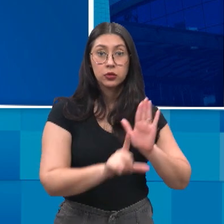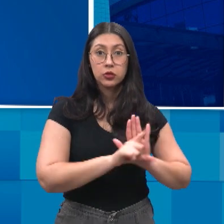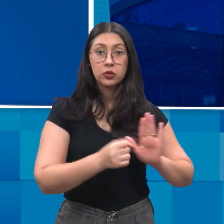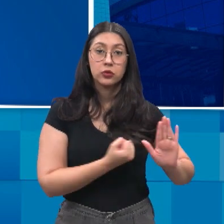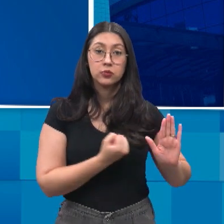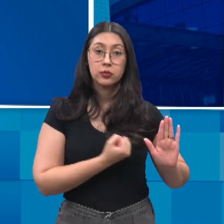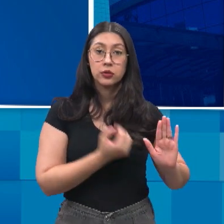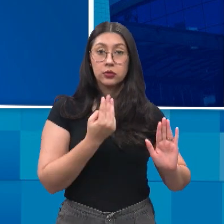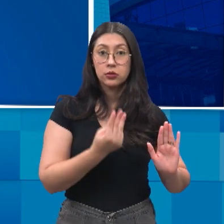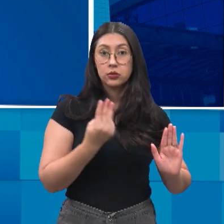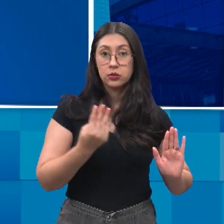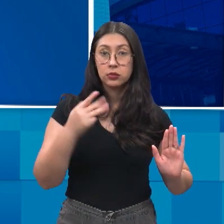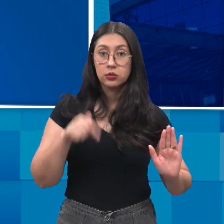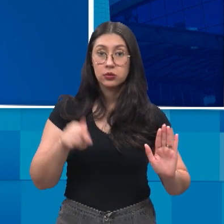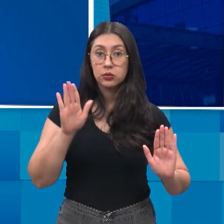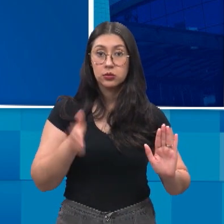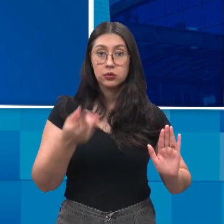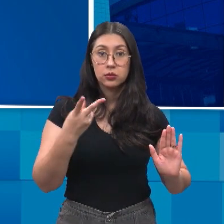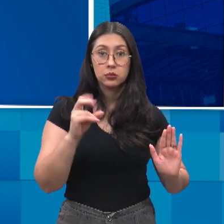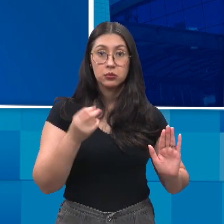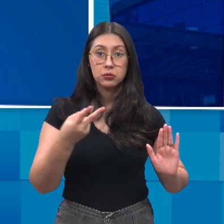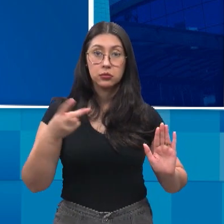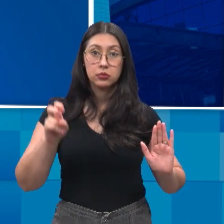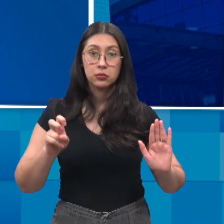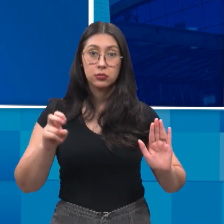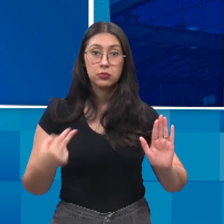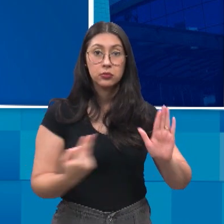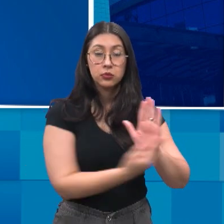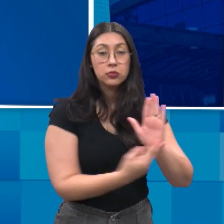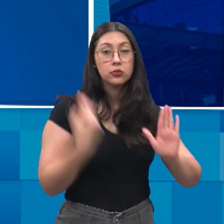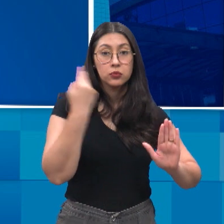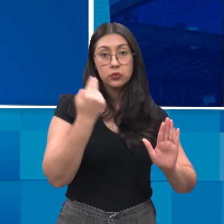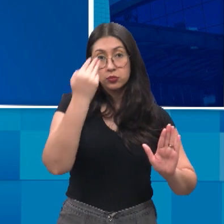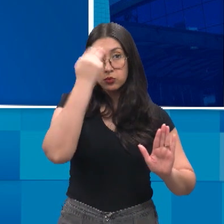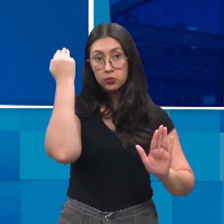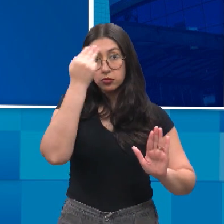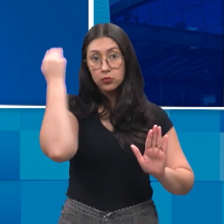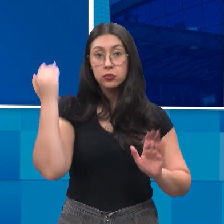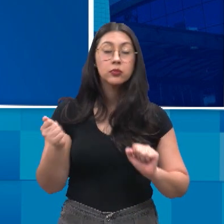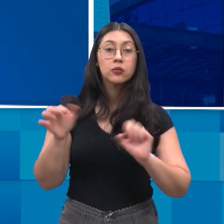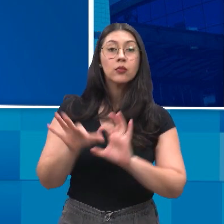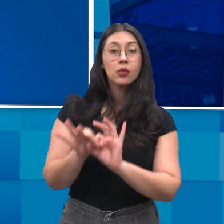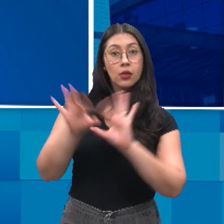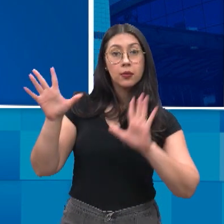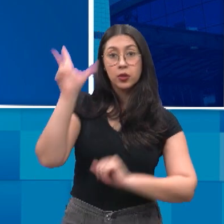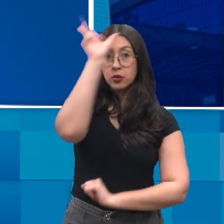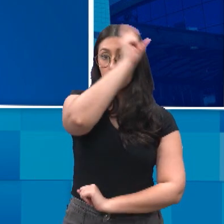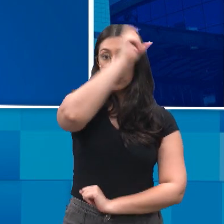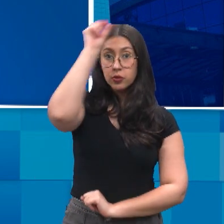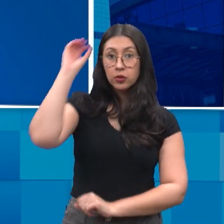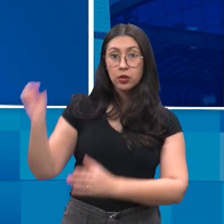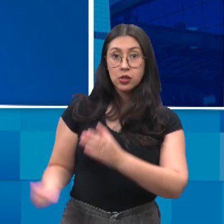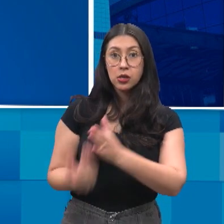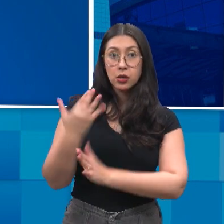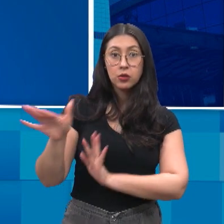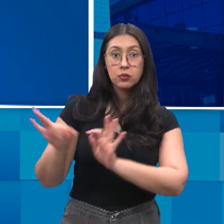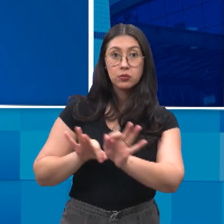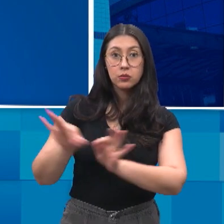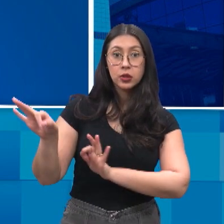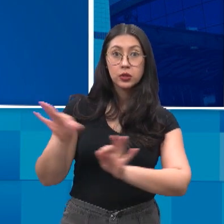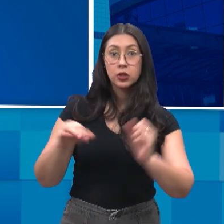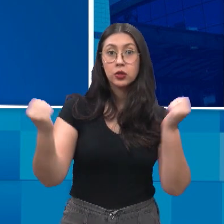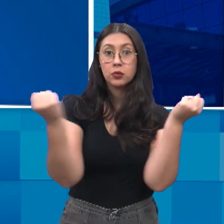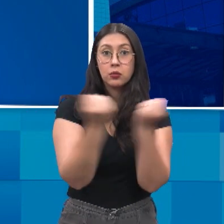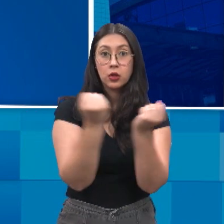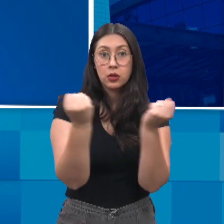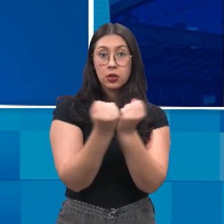2025, autoria vereador Marcelo Garcia. Autoriza o Poder Executivo a instituir o Programa Municipal de Proteção